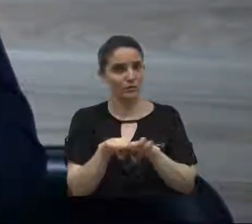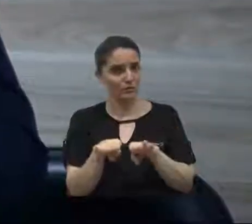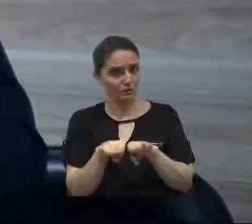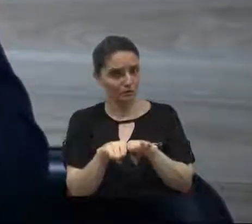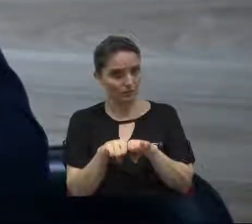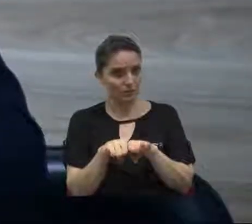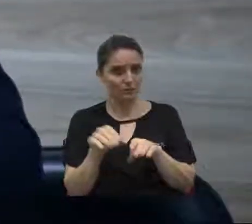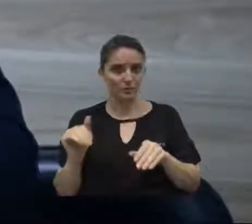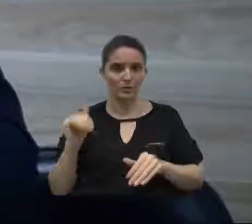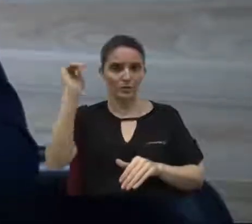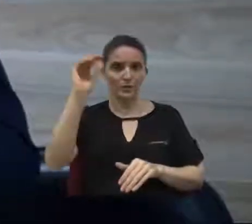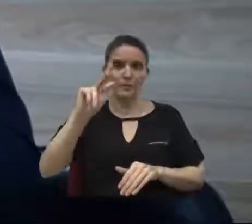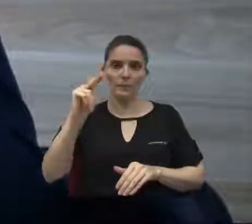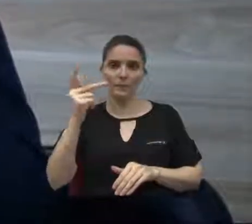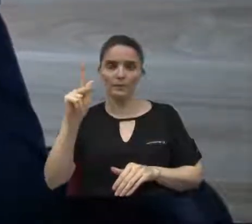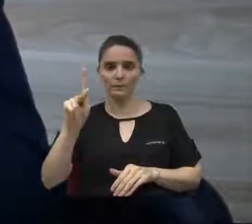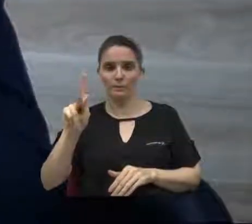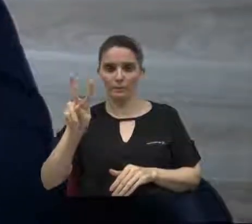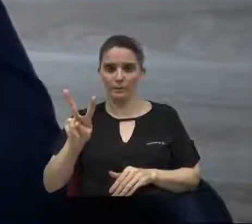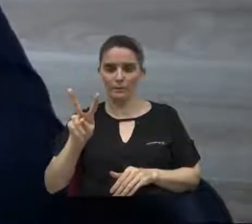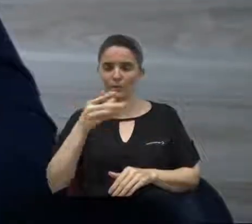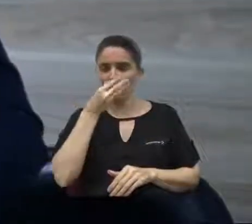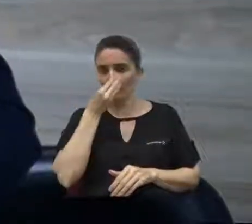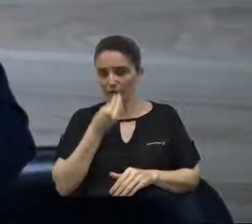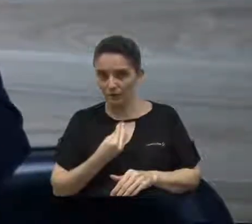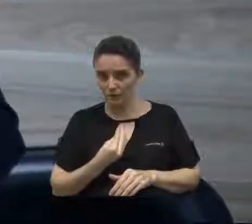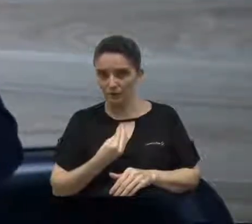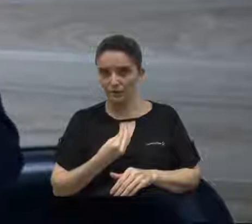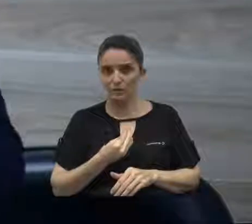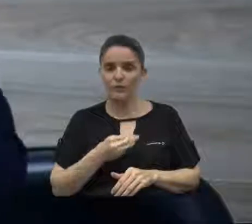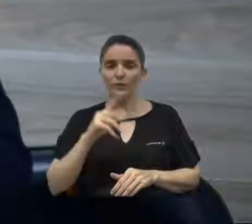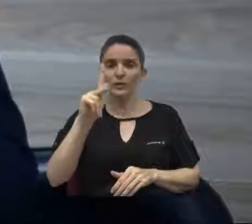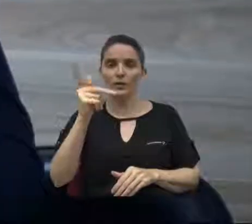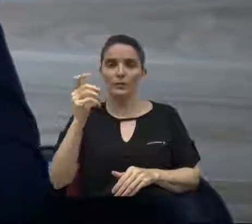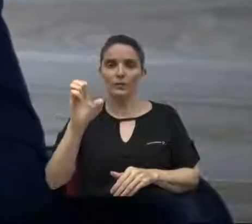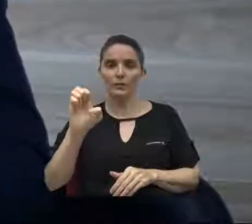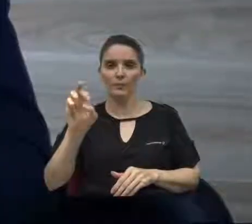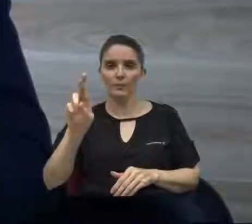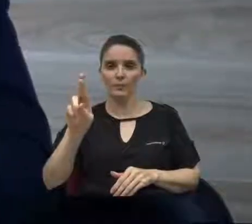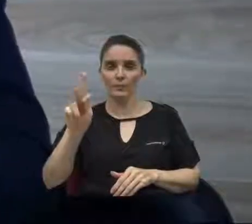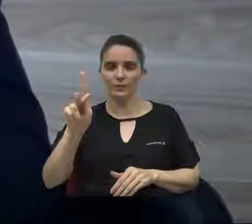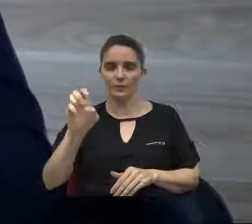fundamentais, com HPV, influenza, meningite, pneumonia e herpes zoster.